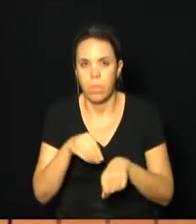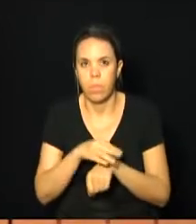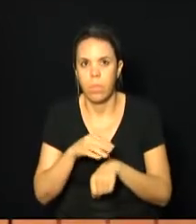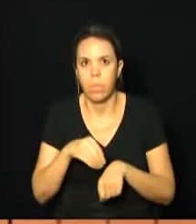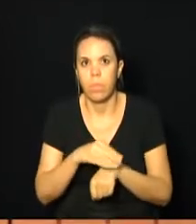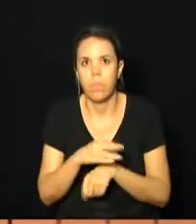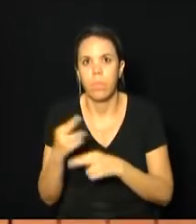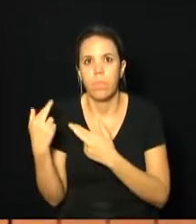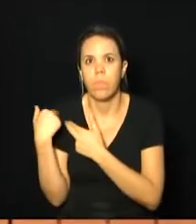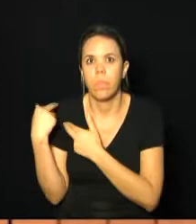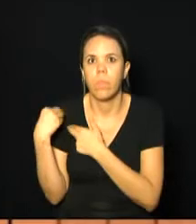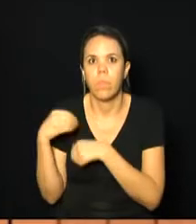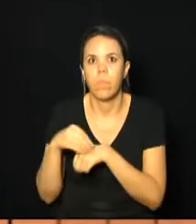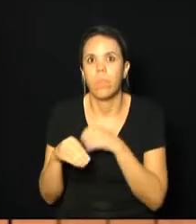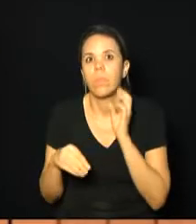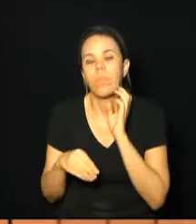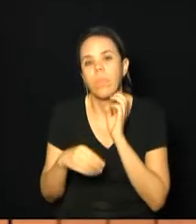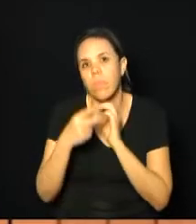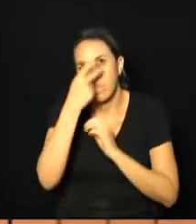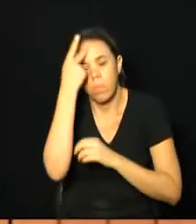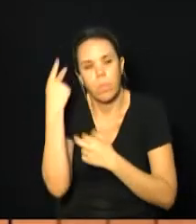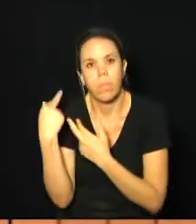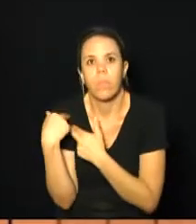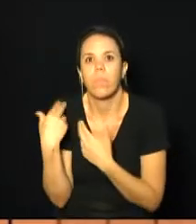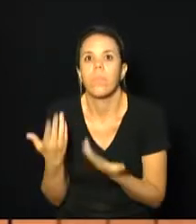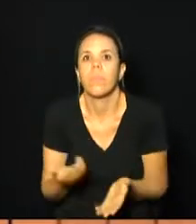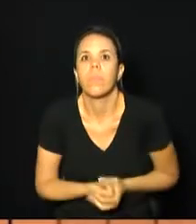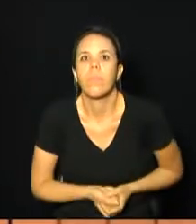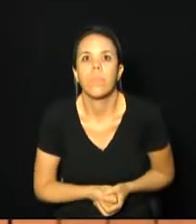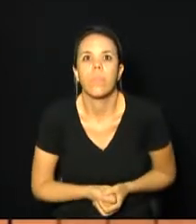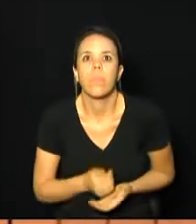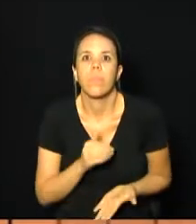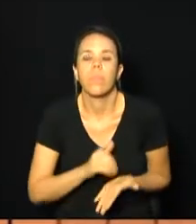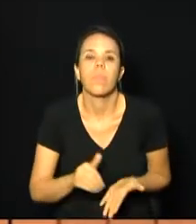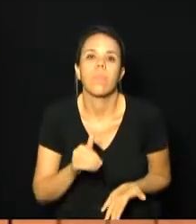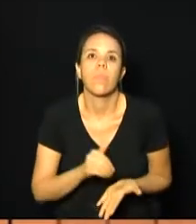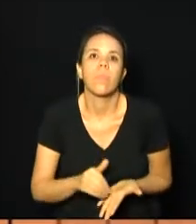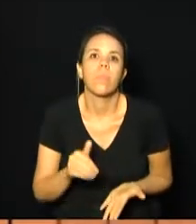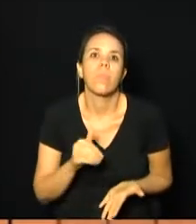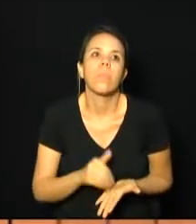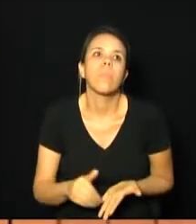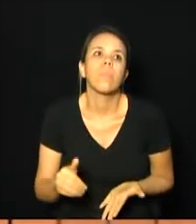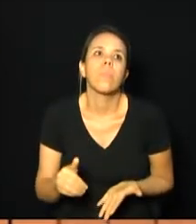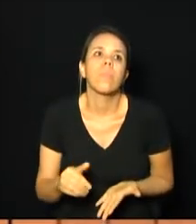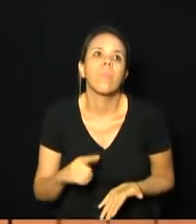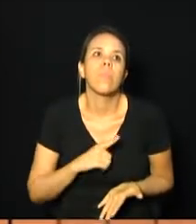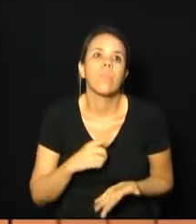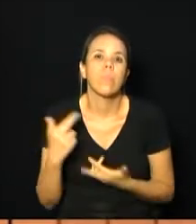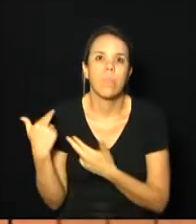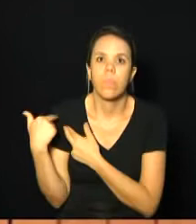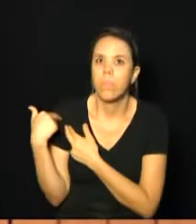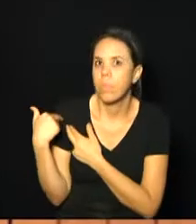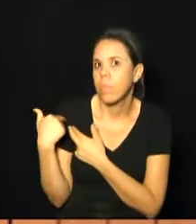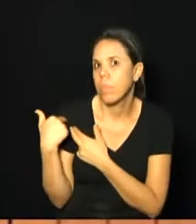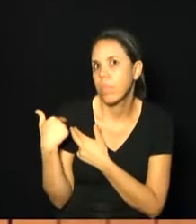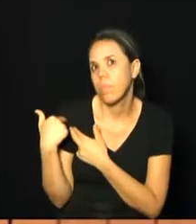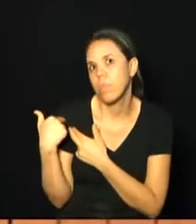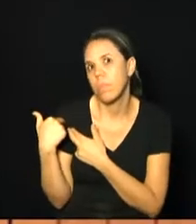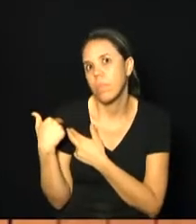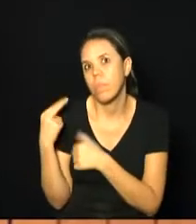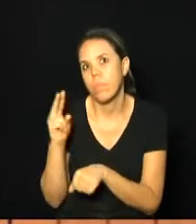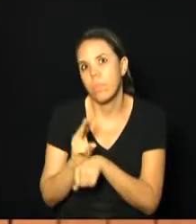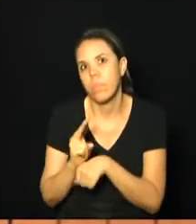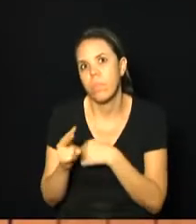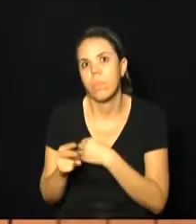a responsabilidade aos entes que têm essa responsabilidade, né, as secretarias que têm essa responsabilidade de